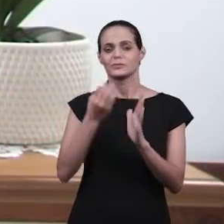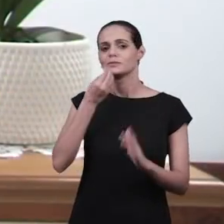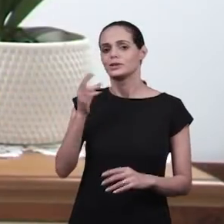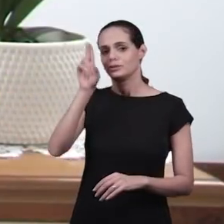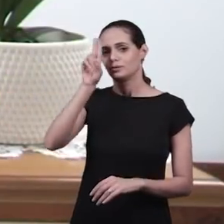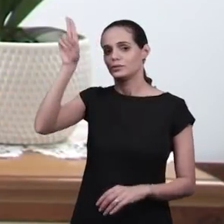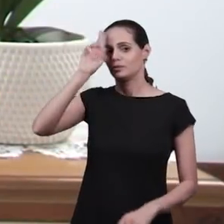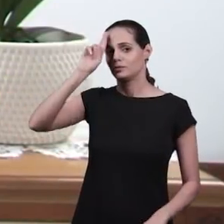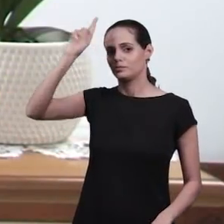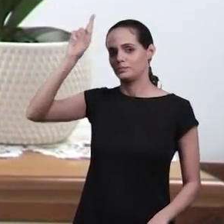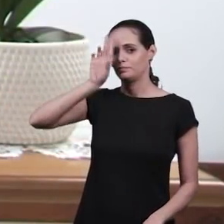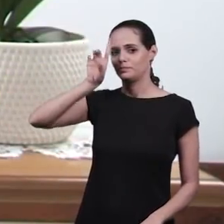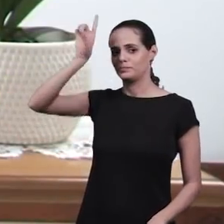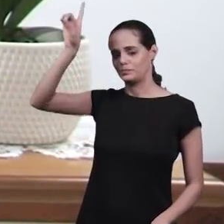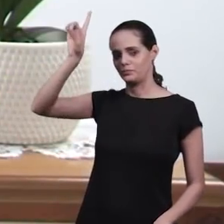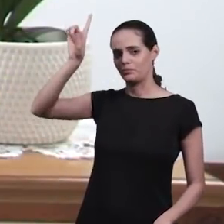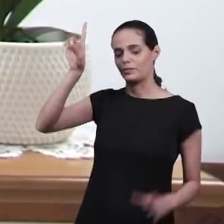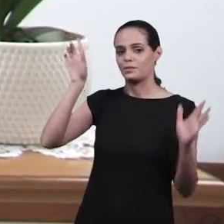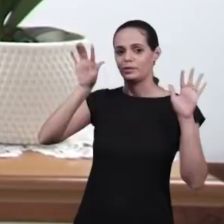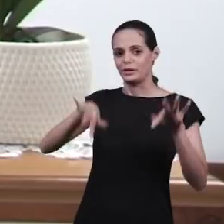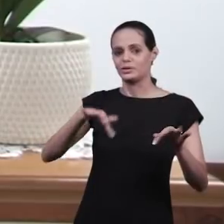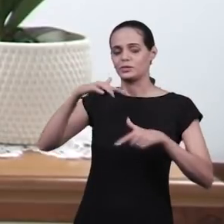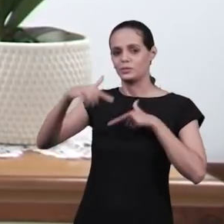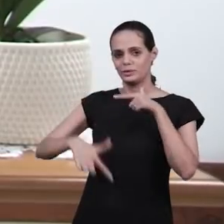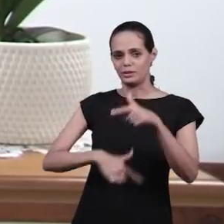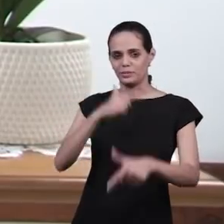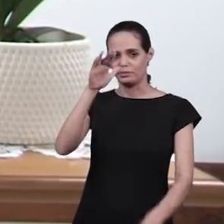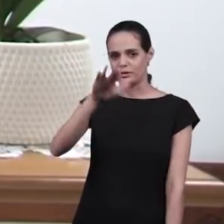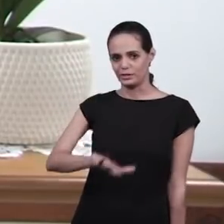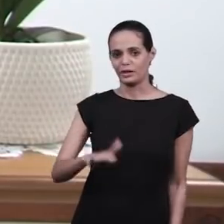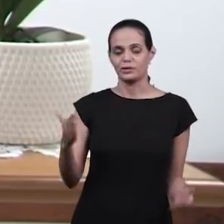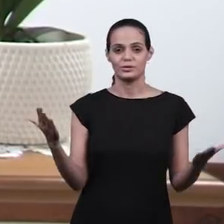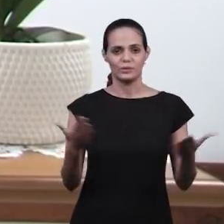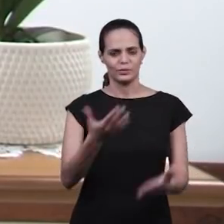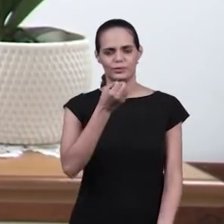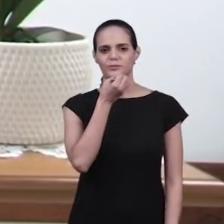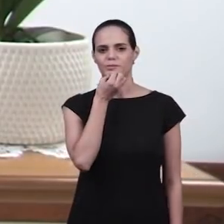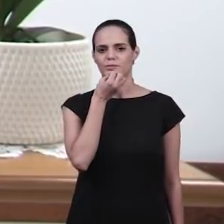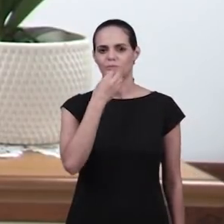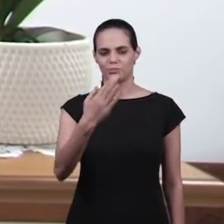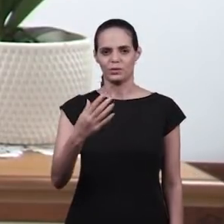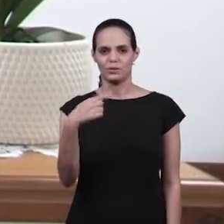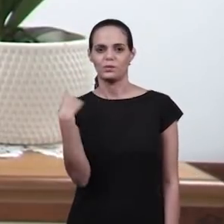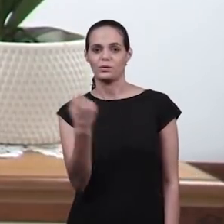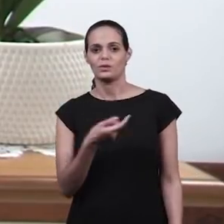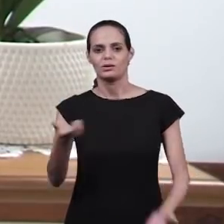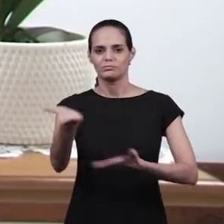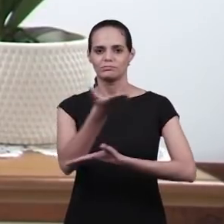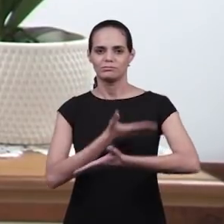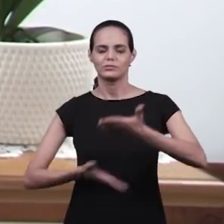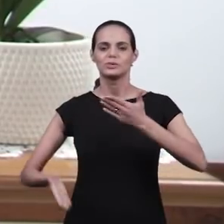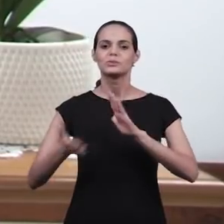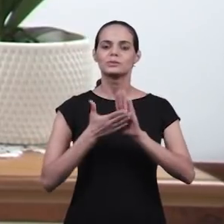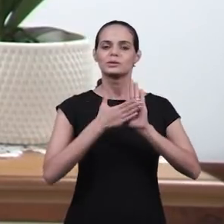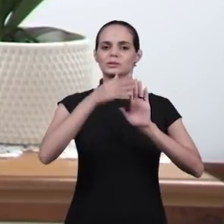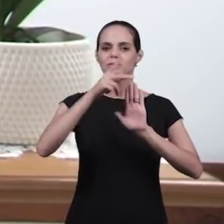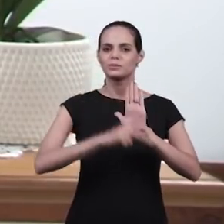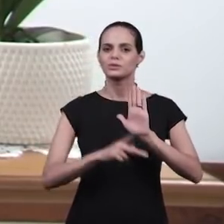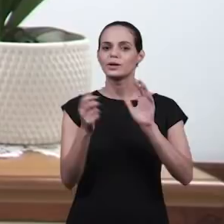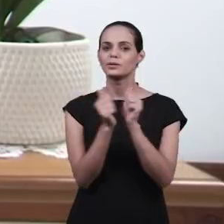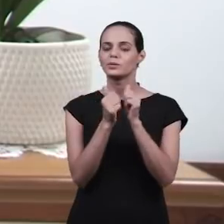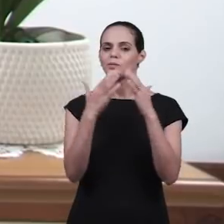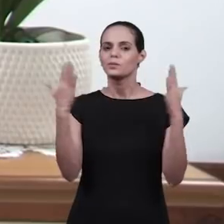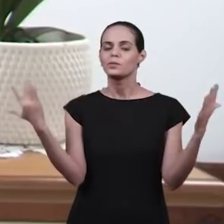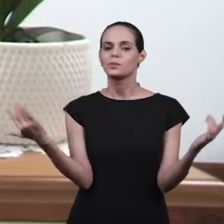Seja louvado, seja bendito o nome do nosso Deus. Terminamos o trabalho desta tarde. Muito bom, não é? Estarmos envolvidos